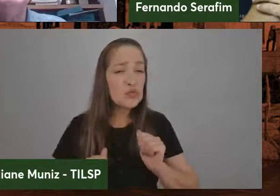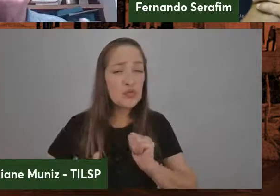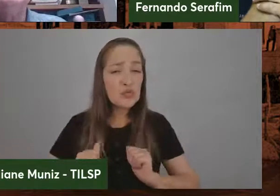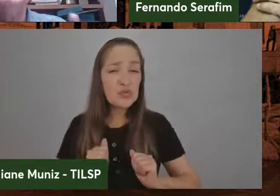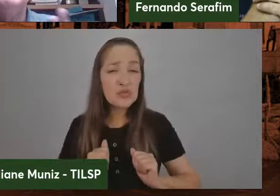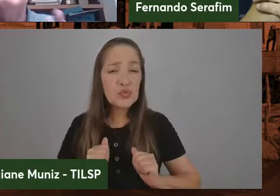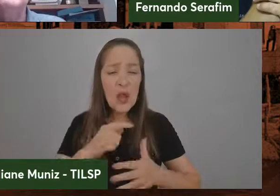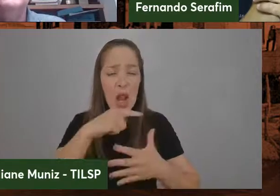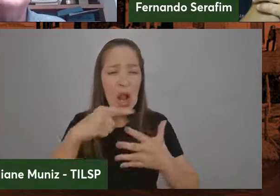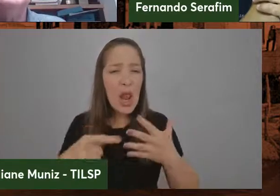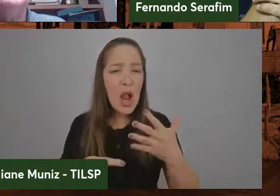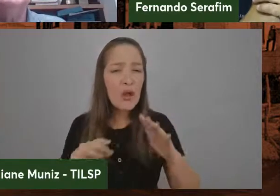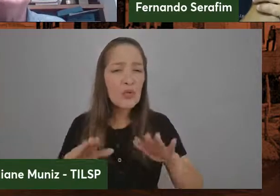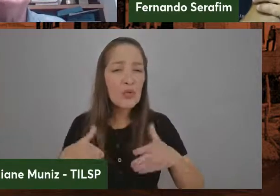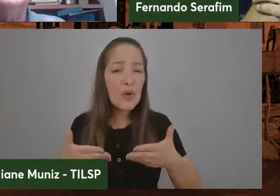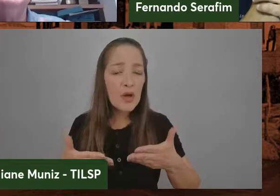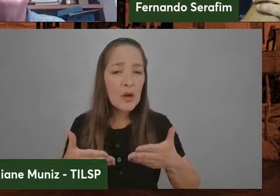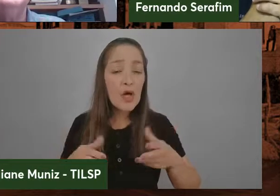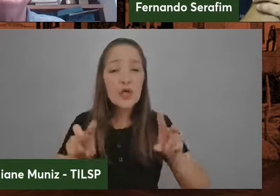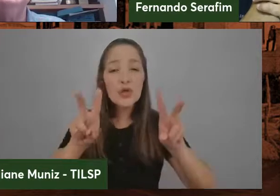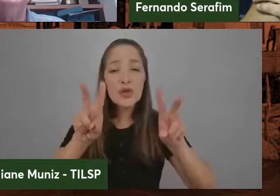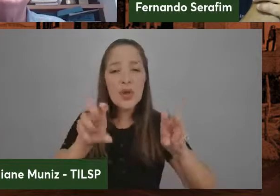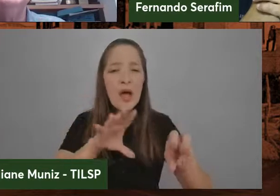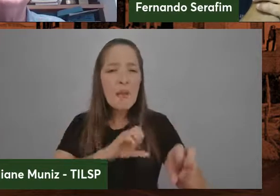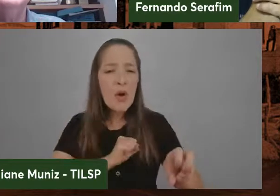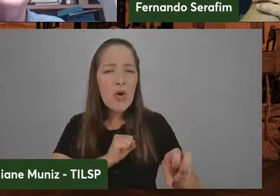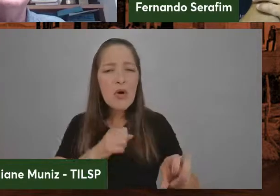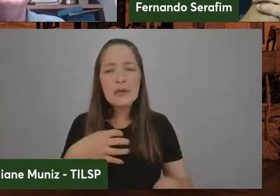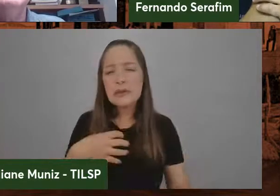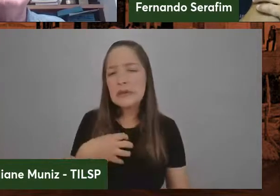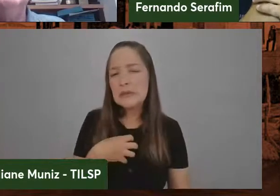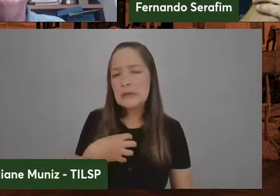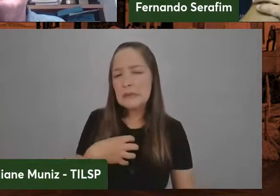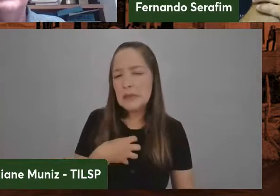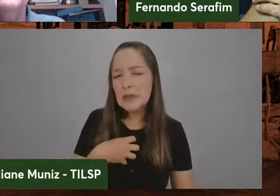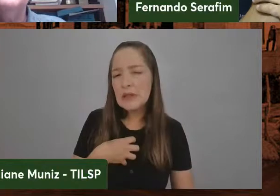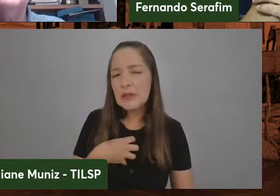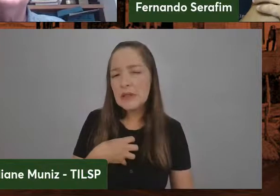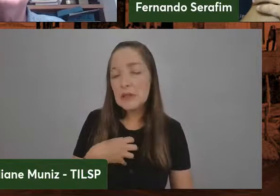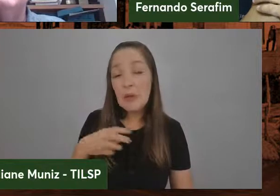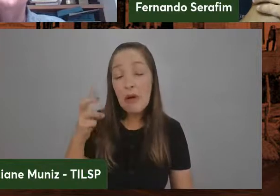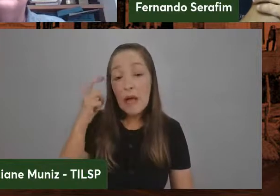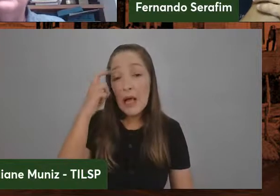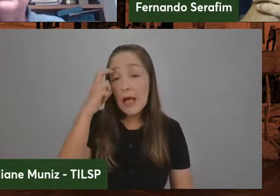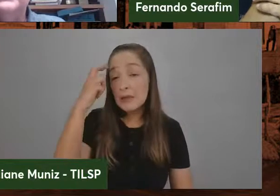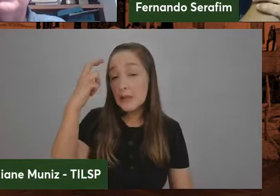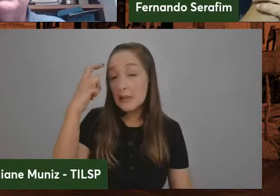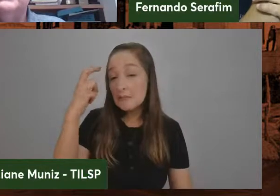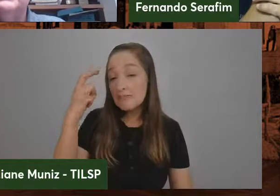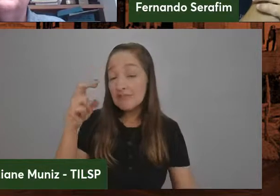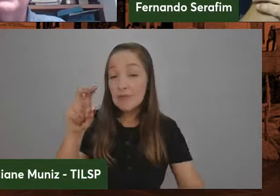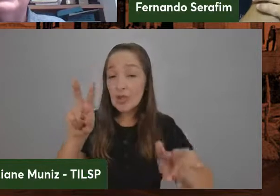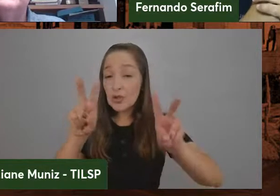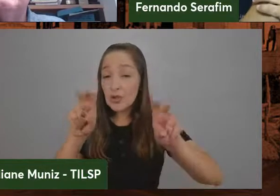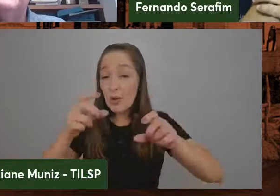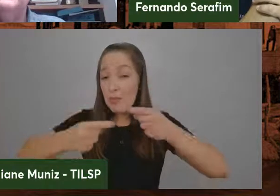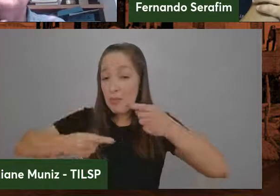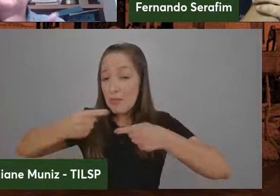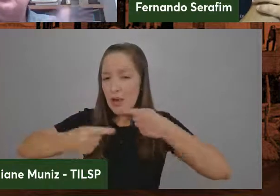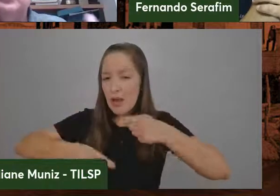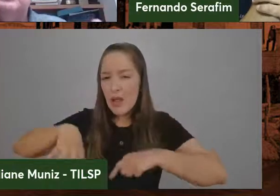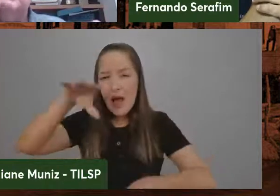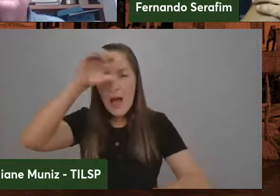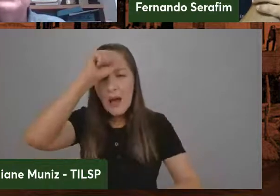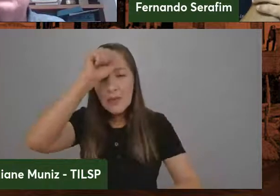vamos dizer, sobre o amor, sobre o sentimento, sobre o intelecto, sobre a política. Né? Eles